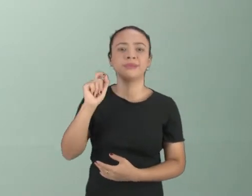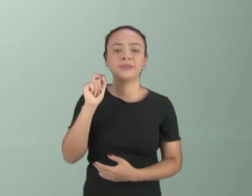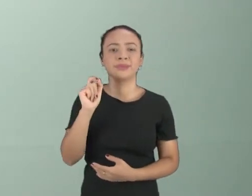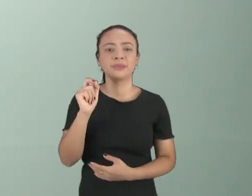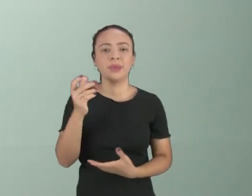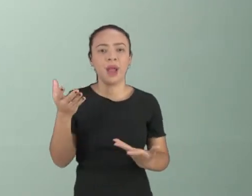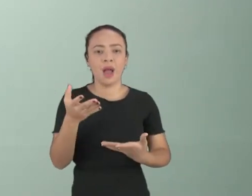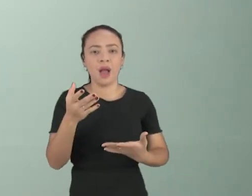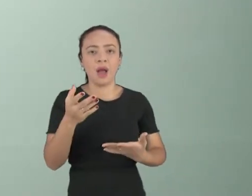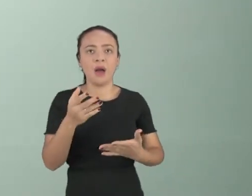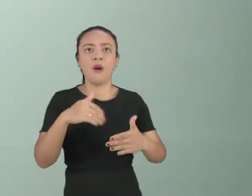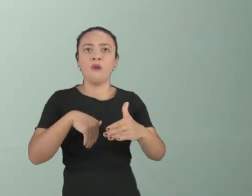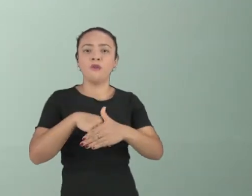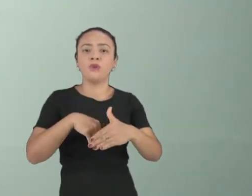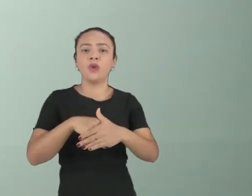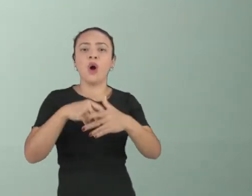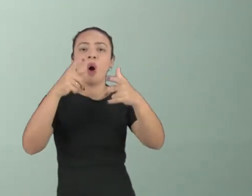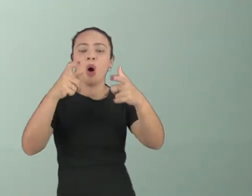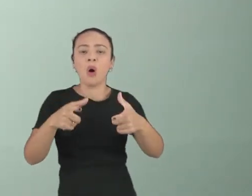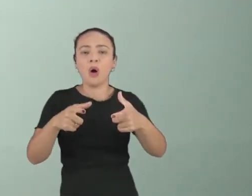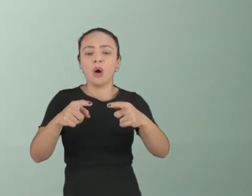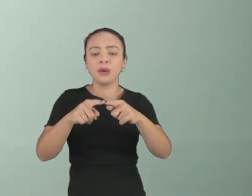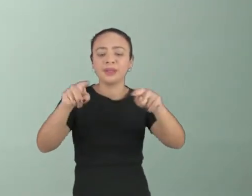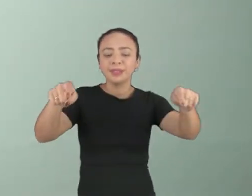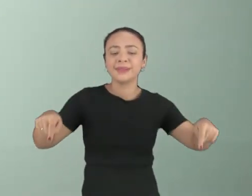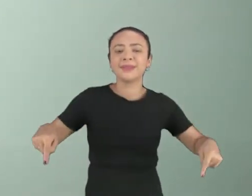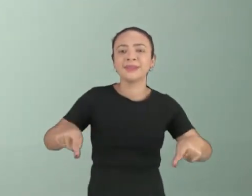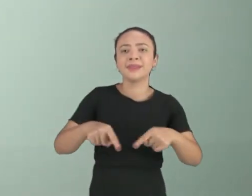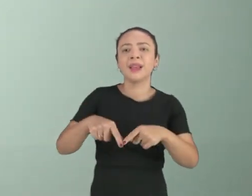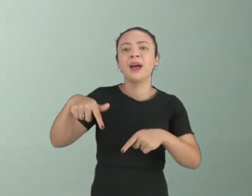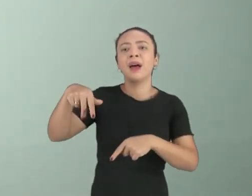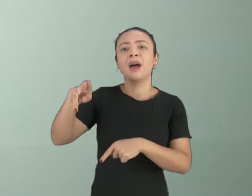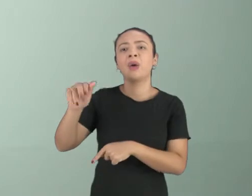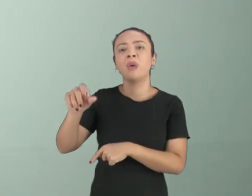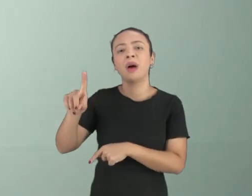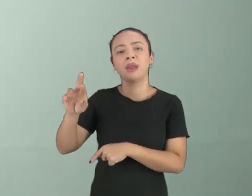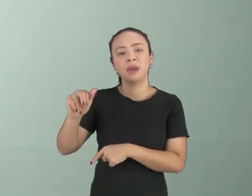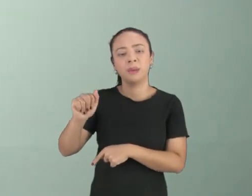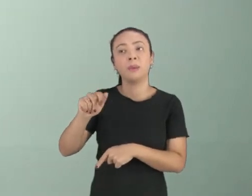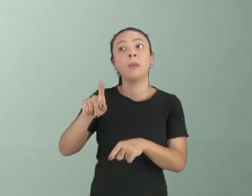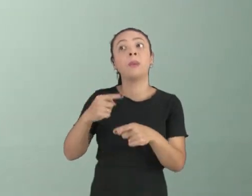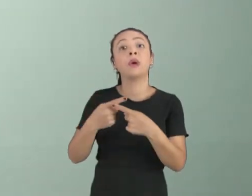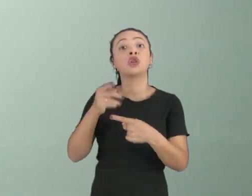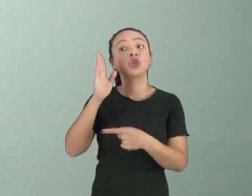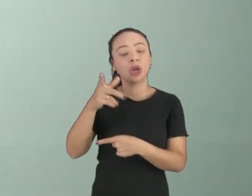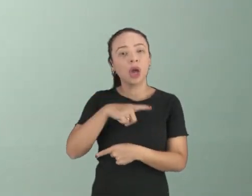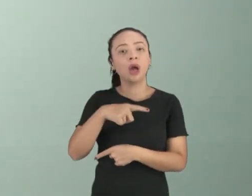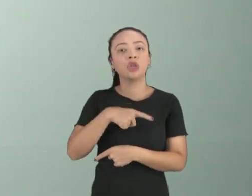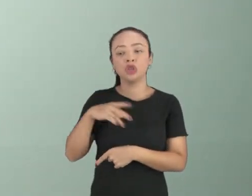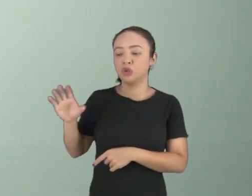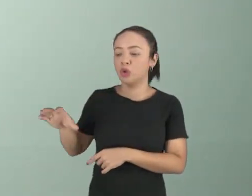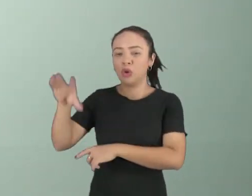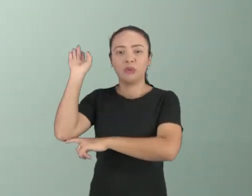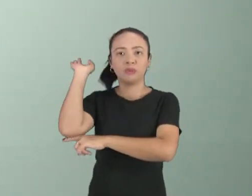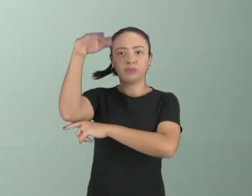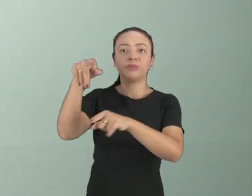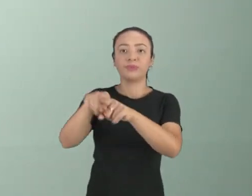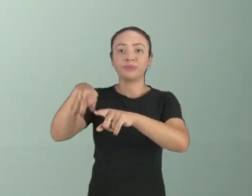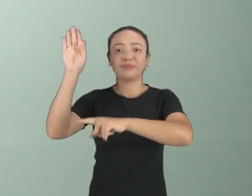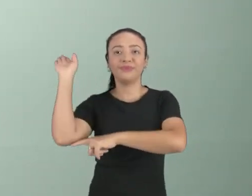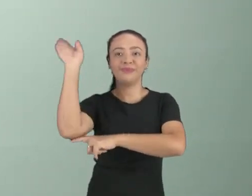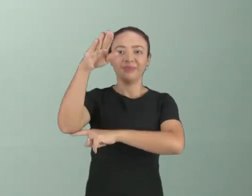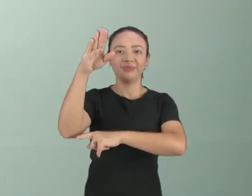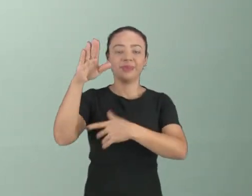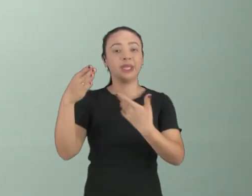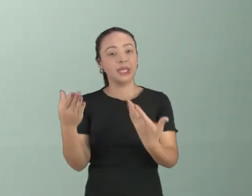de vamos trabalhar o futebol na quadra. Já tinha quadra de basquetebol naquela época e já tinha quadras de vôlei naquela